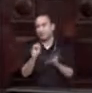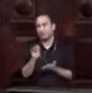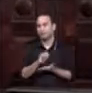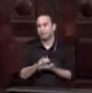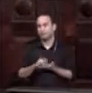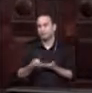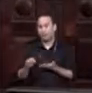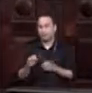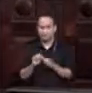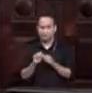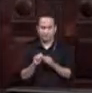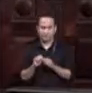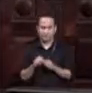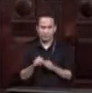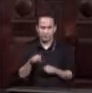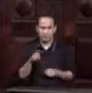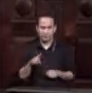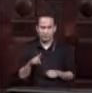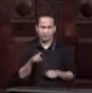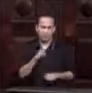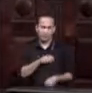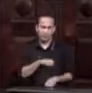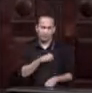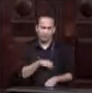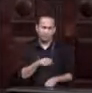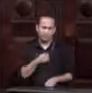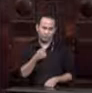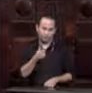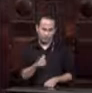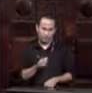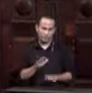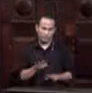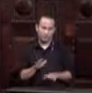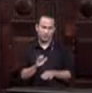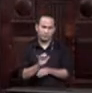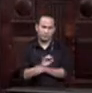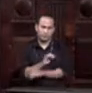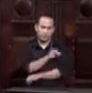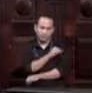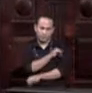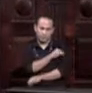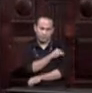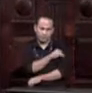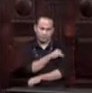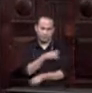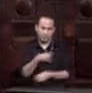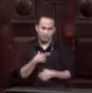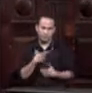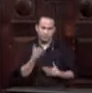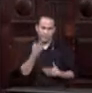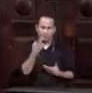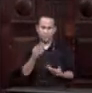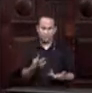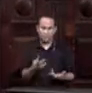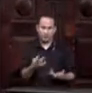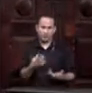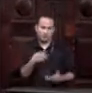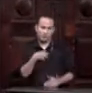e ele ditou. Isso é quase uma covardia com o Parlamento do Estado do Rio de Janeiro. Eu quero deixar registrada a minha